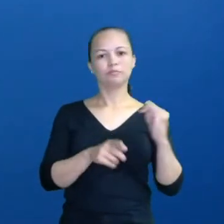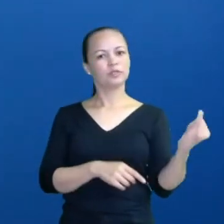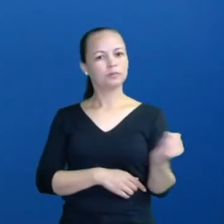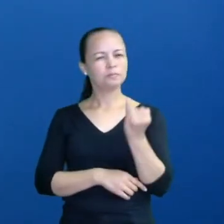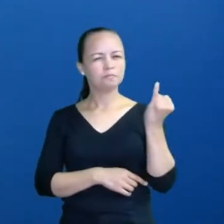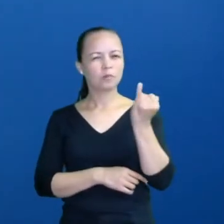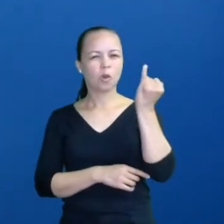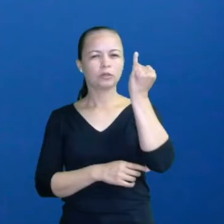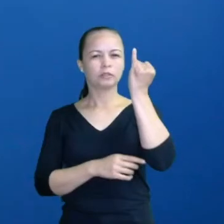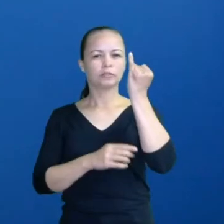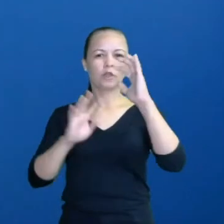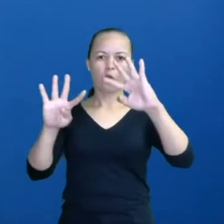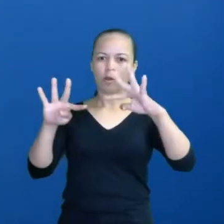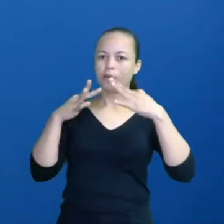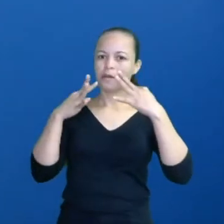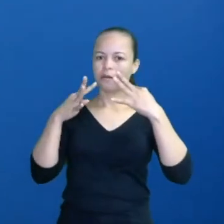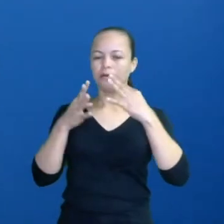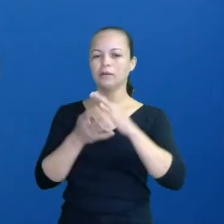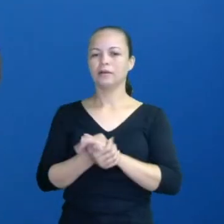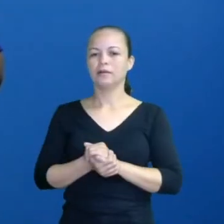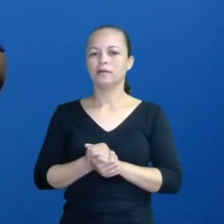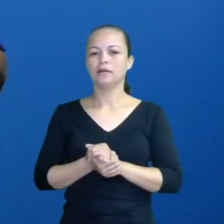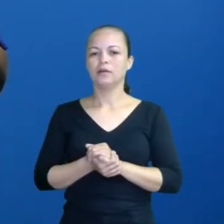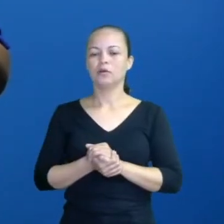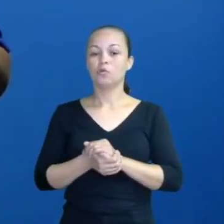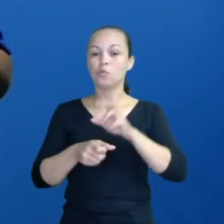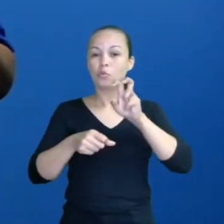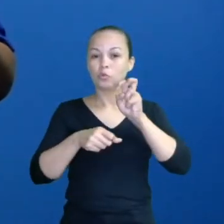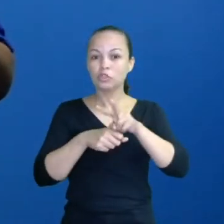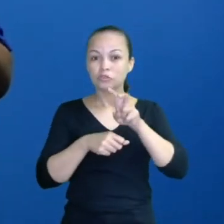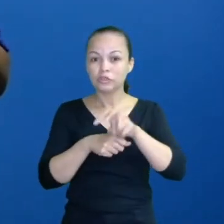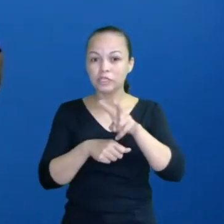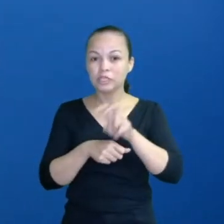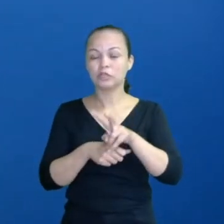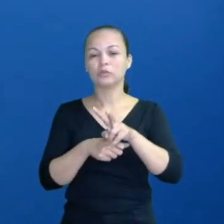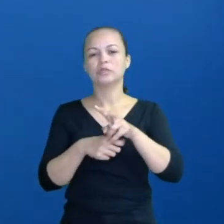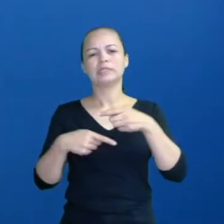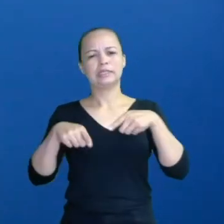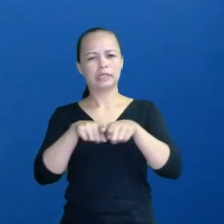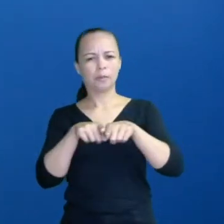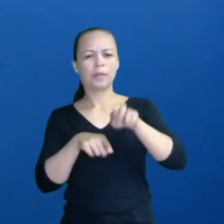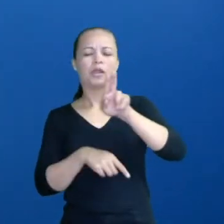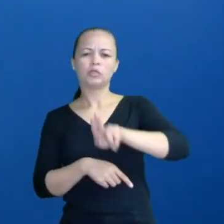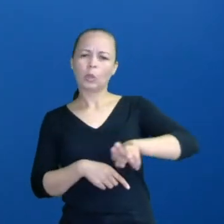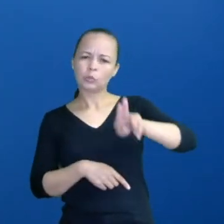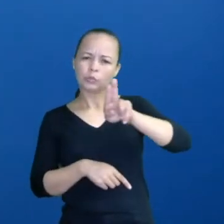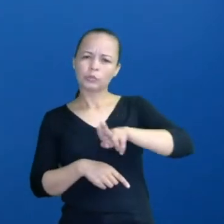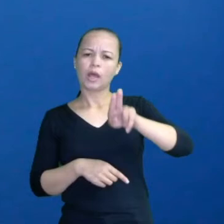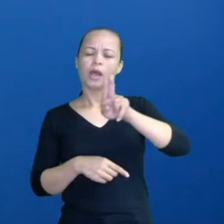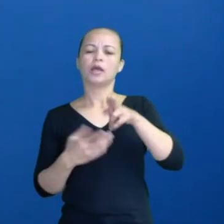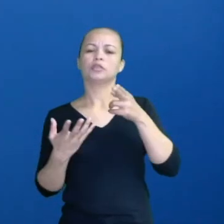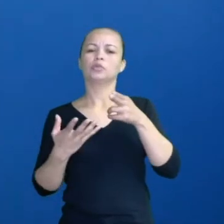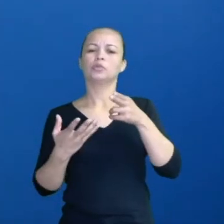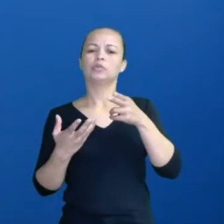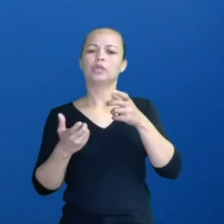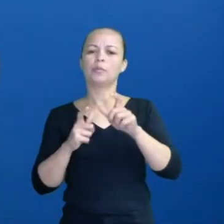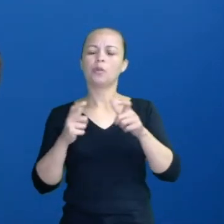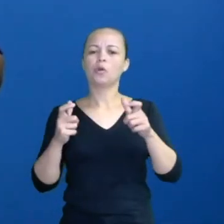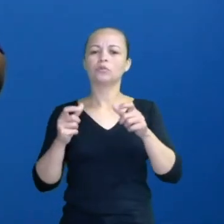cá, que os vírus, eles também são usados na produção